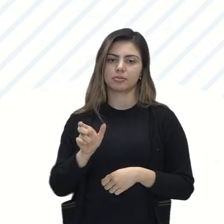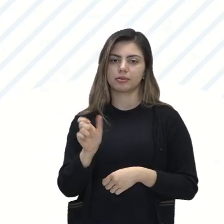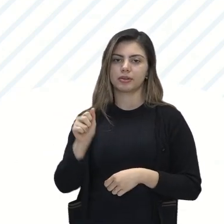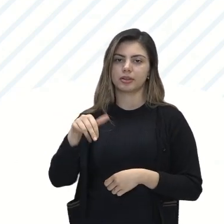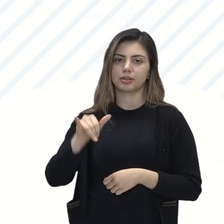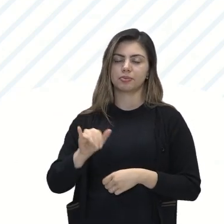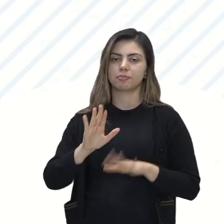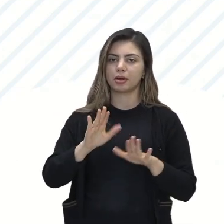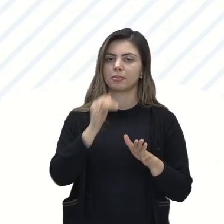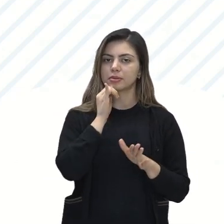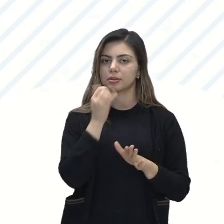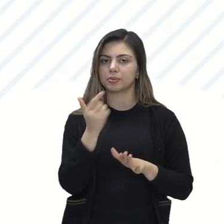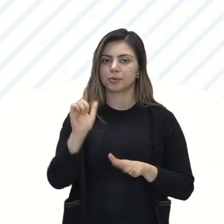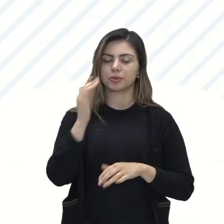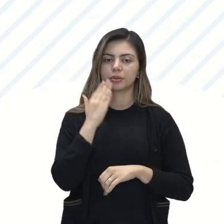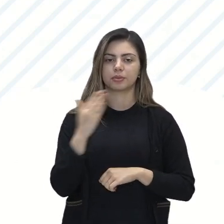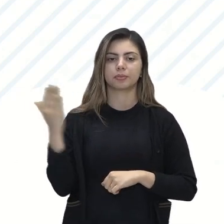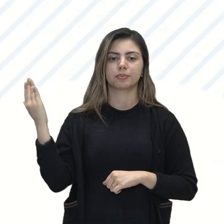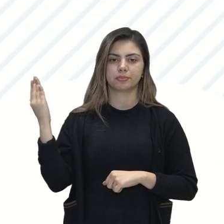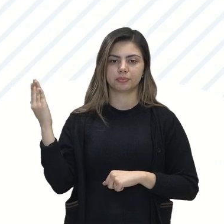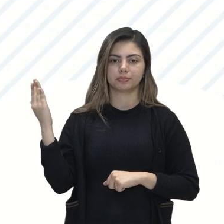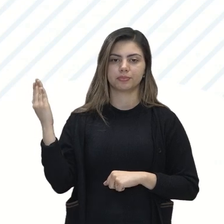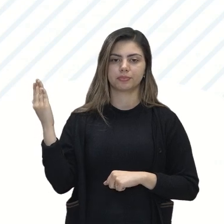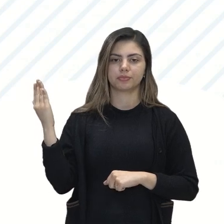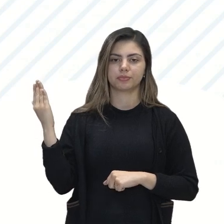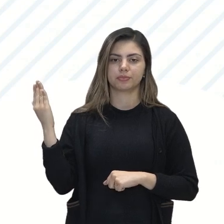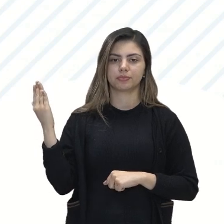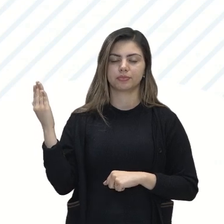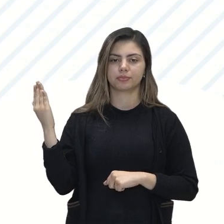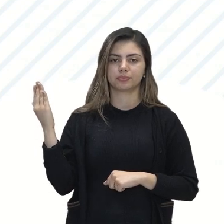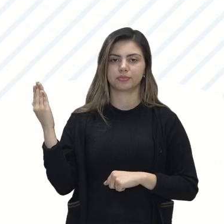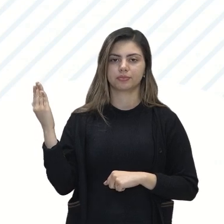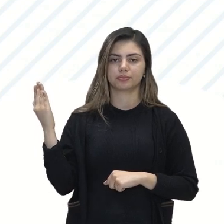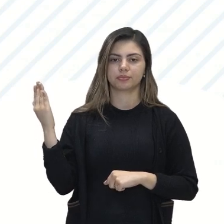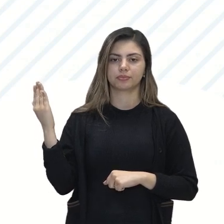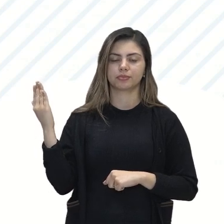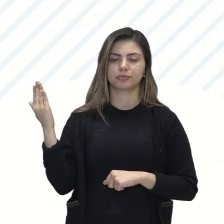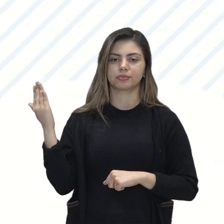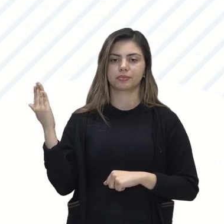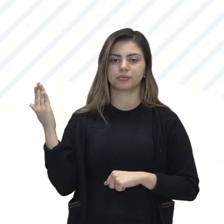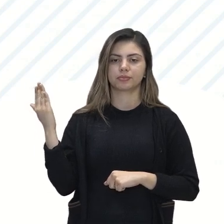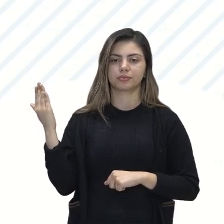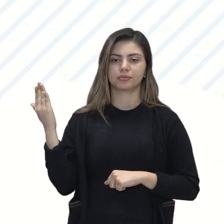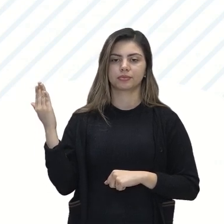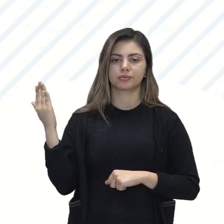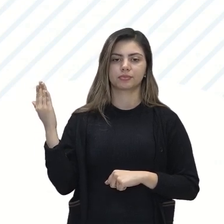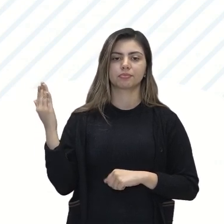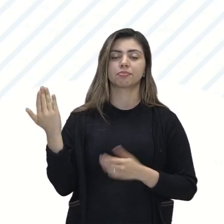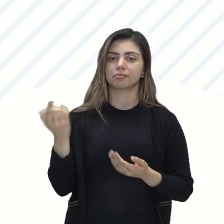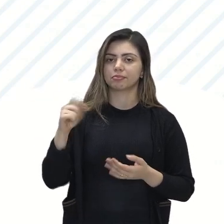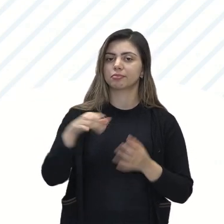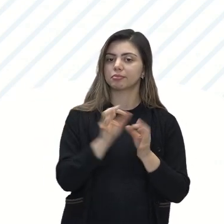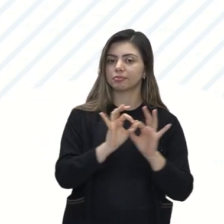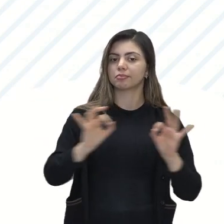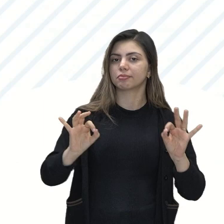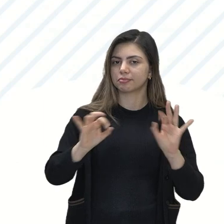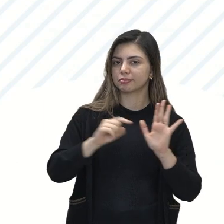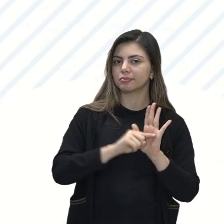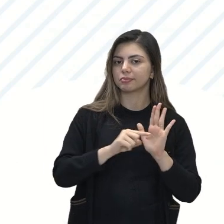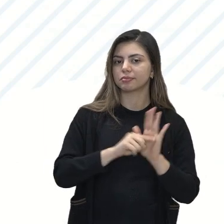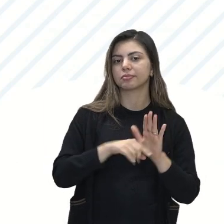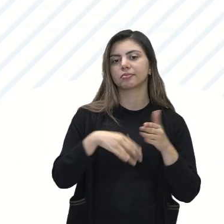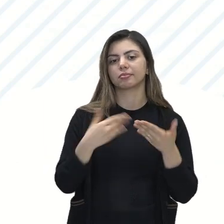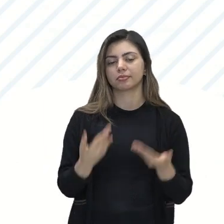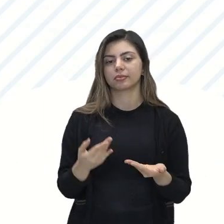a próxima, there isn't milk in the fridge. There isn't. É uma frase negativa,